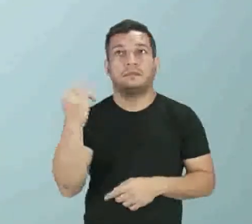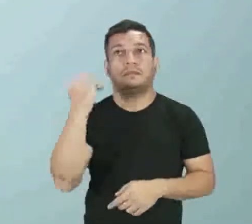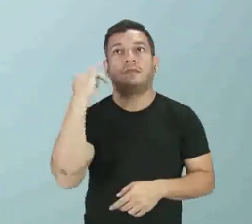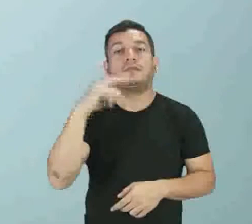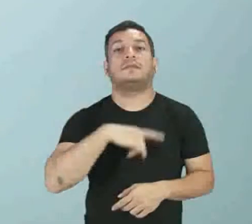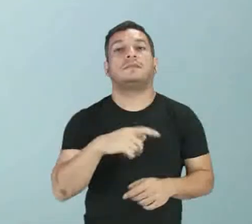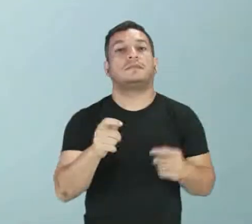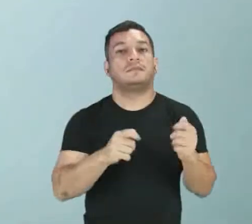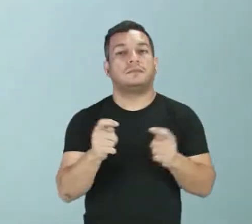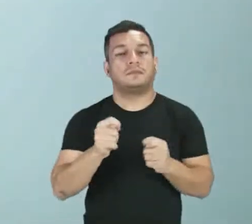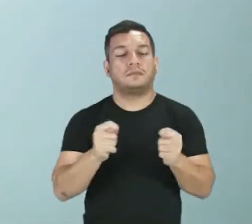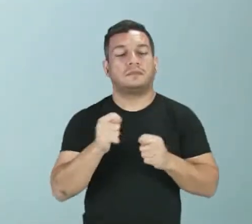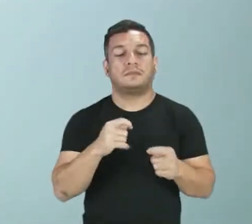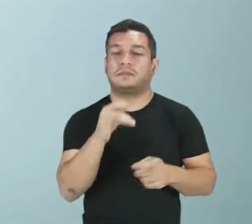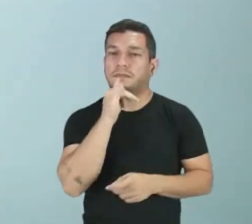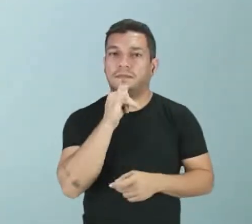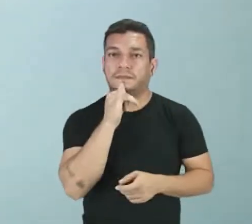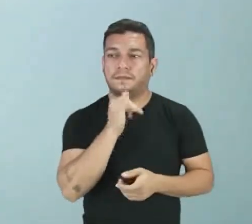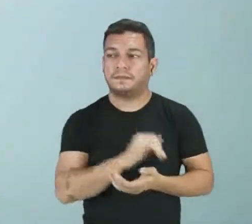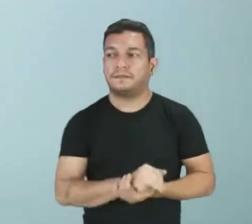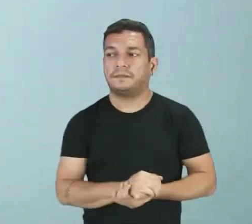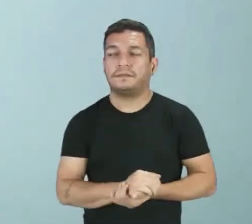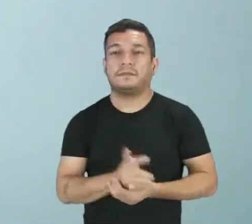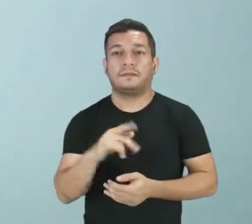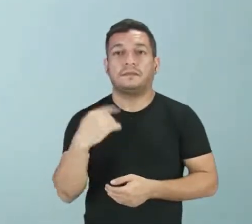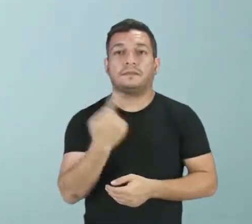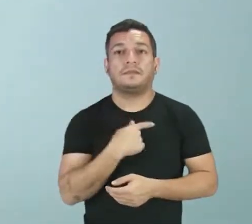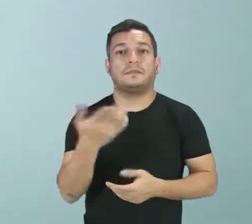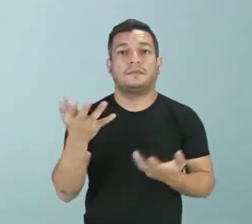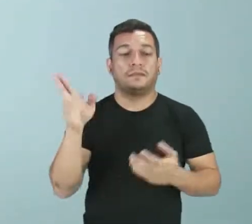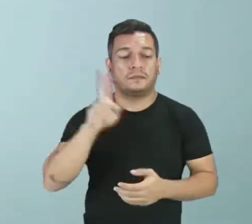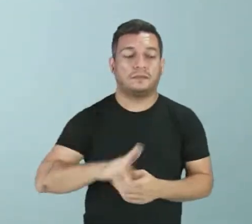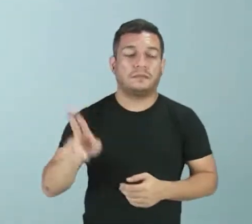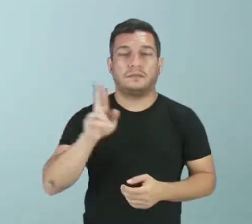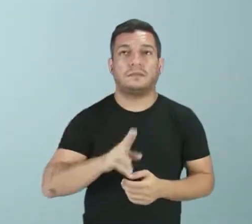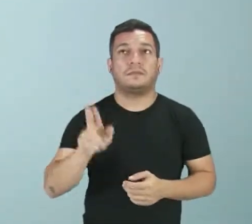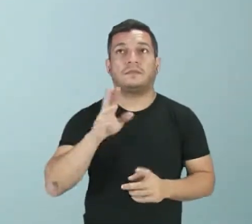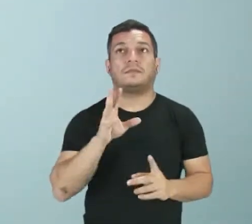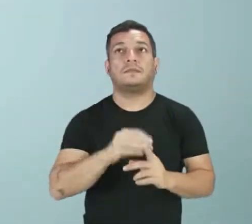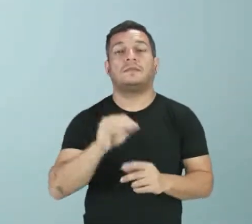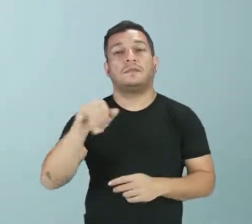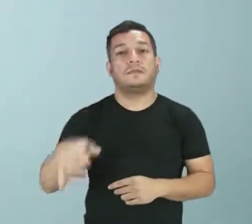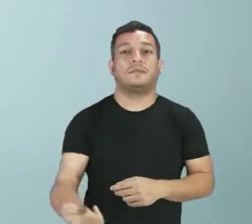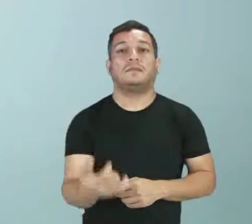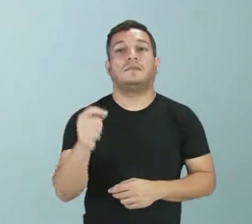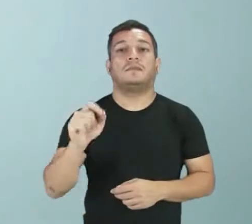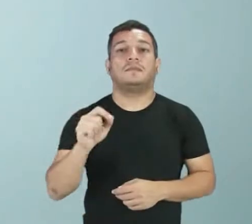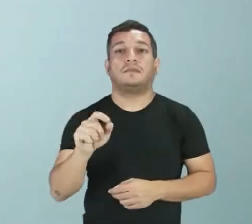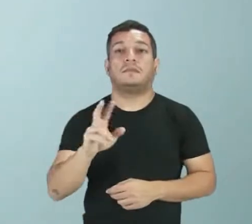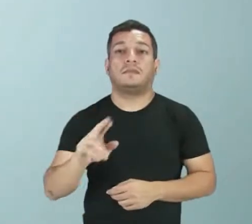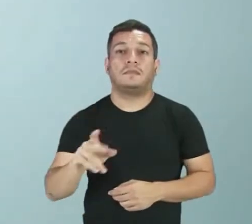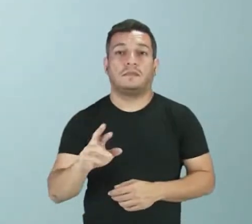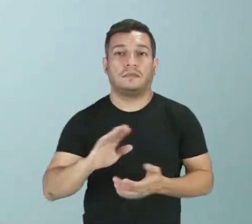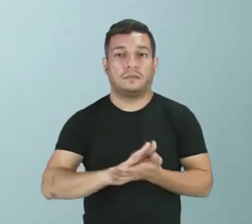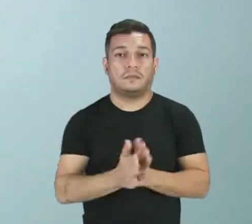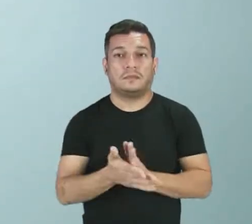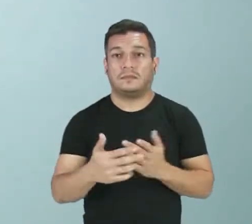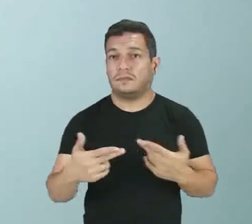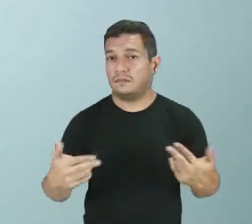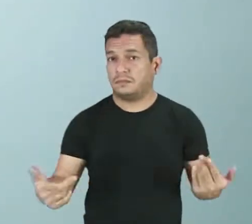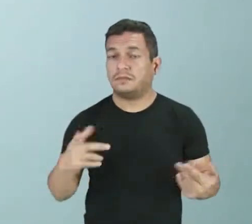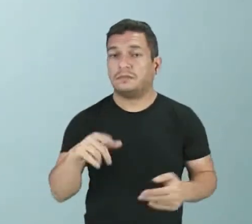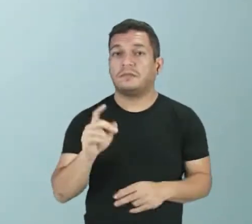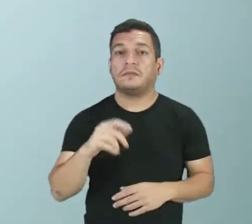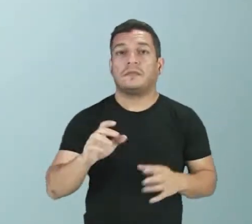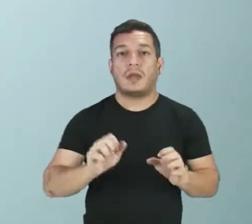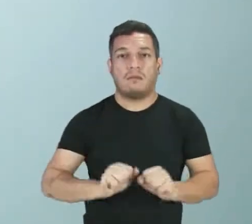ter o controle? Por exemplo, se a gente quer utilizar para fim de aproveitamento, que não seja destruir as coisas, como é o